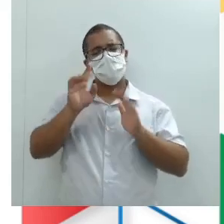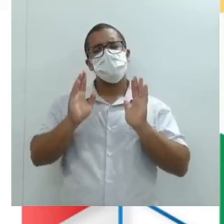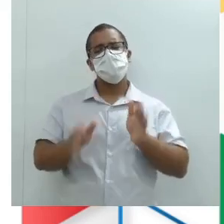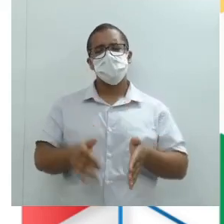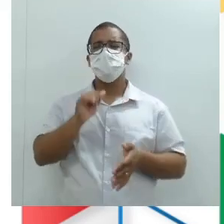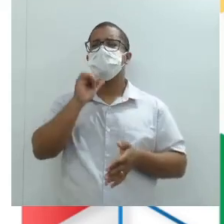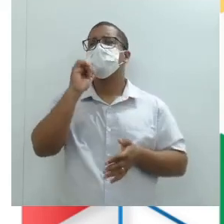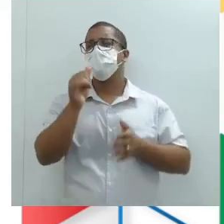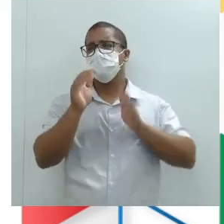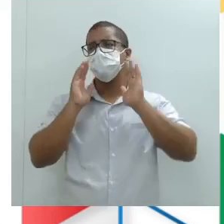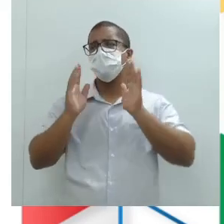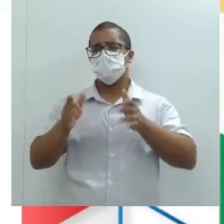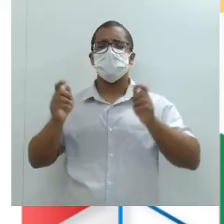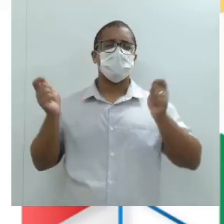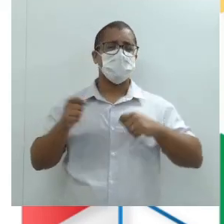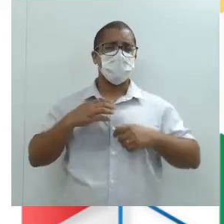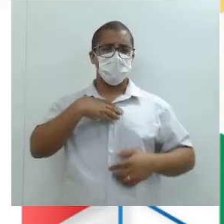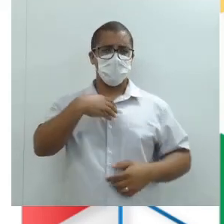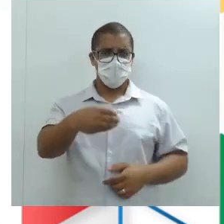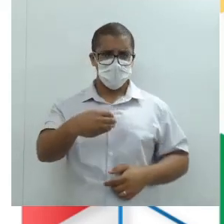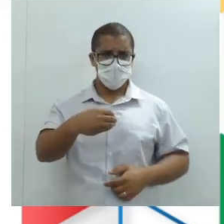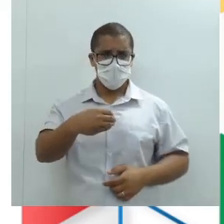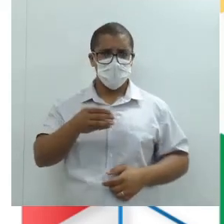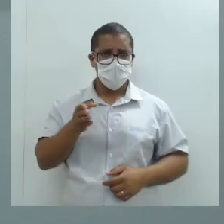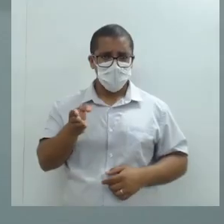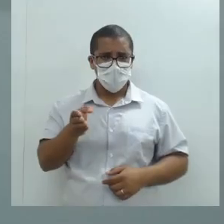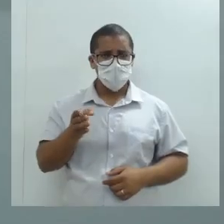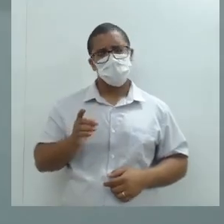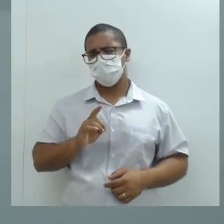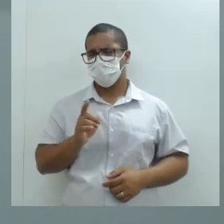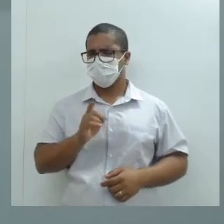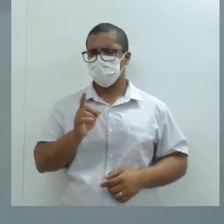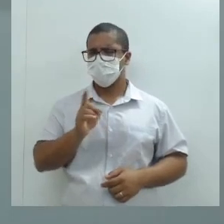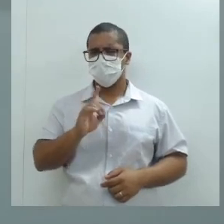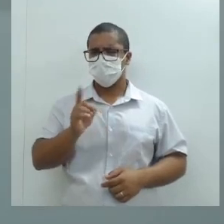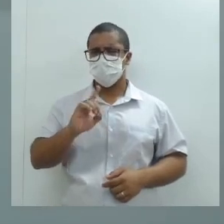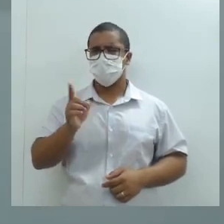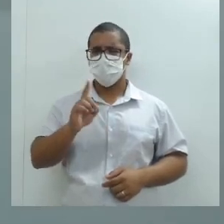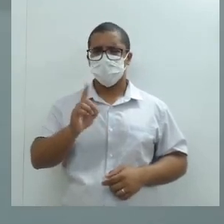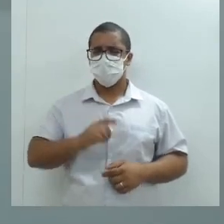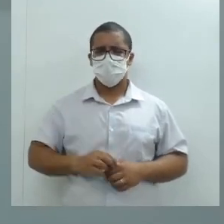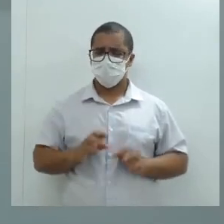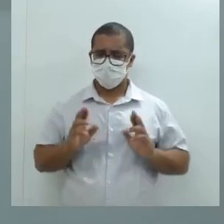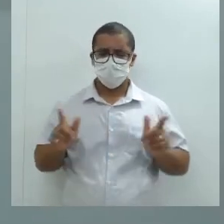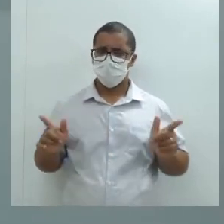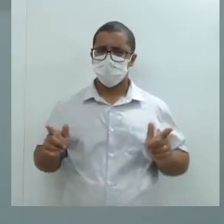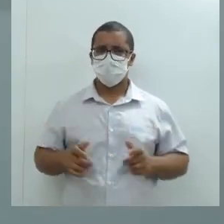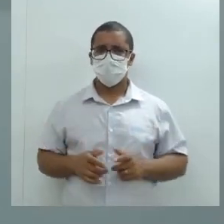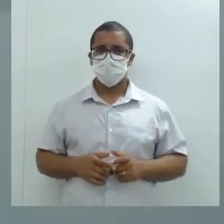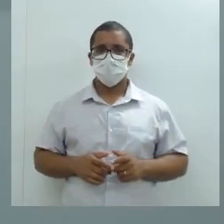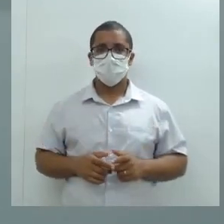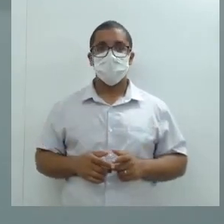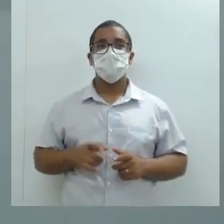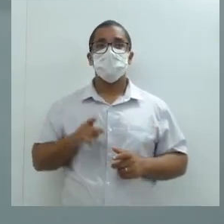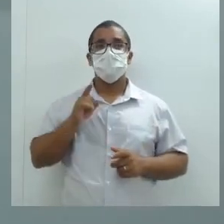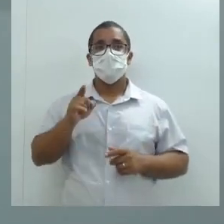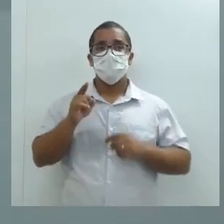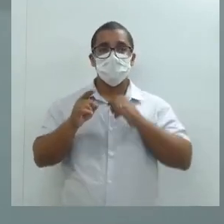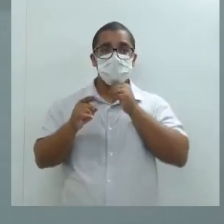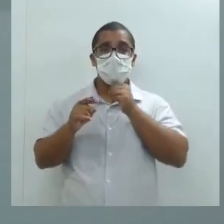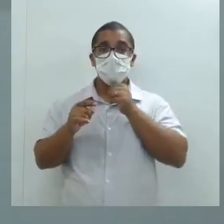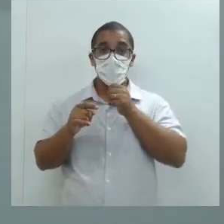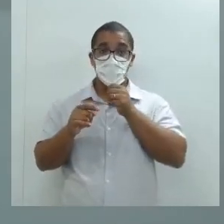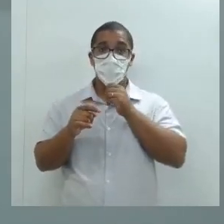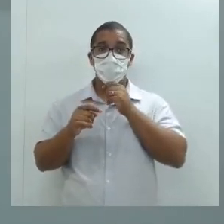ela tem a sua primeira menstruação que ela já pode reproduzir. Esses números, eles têm